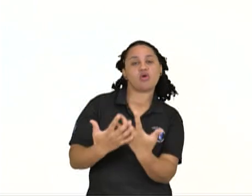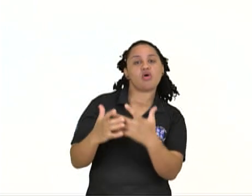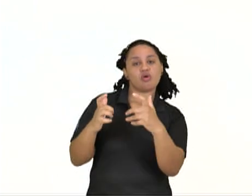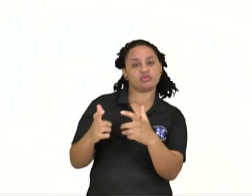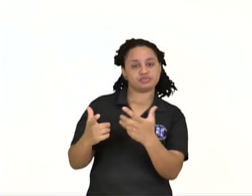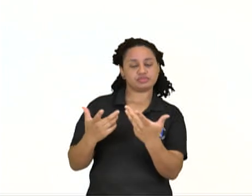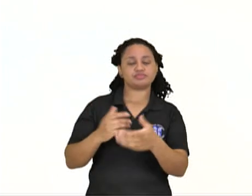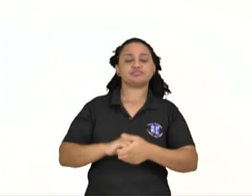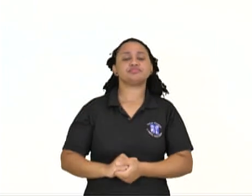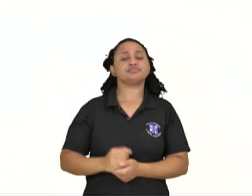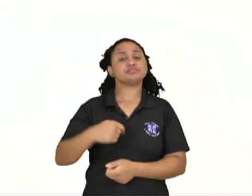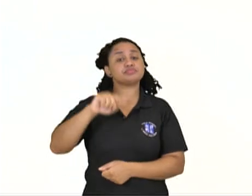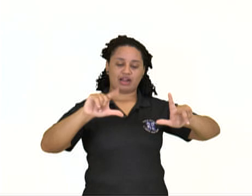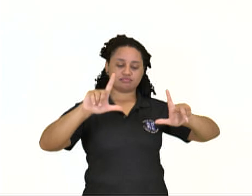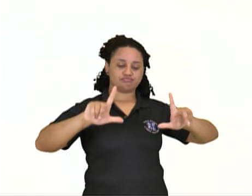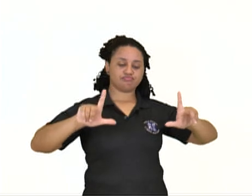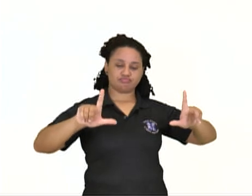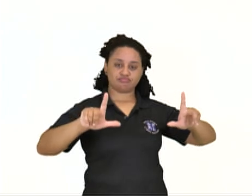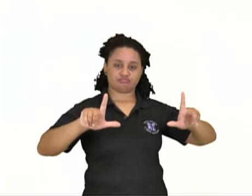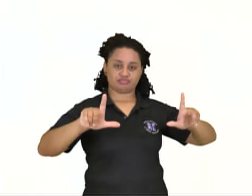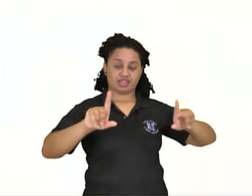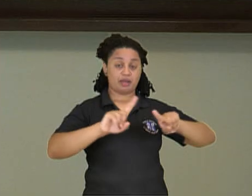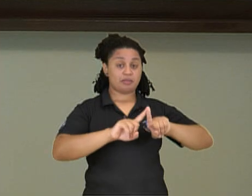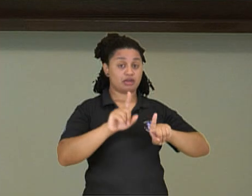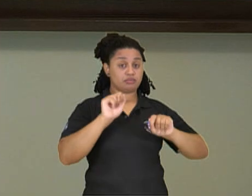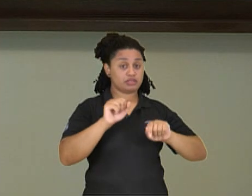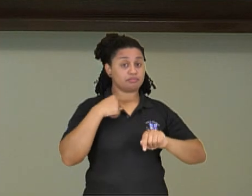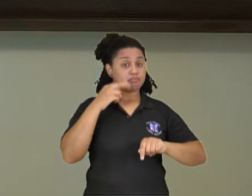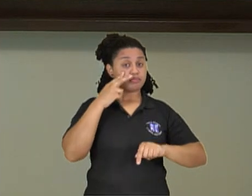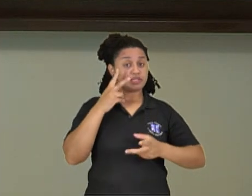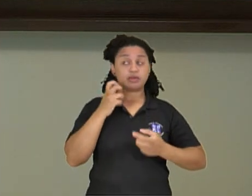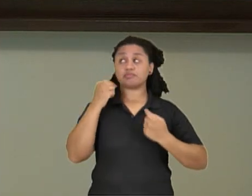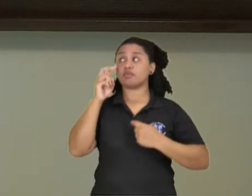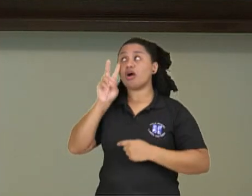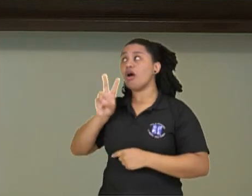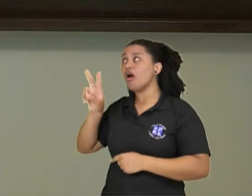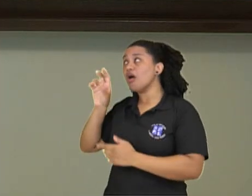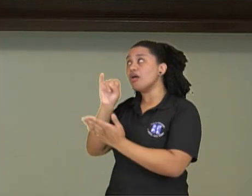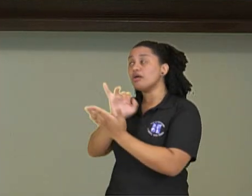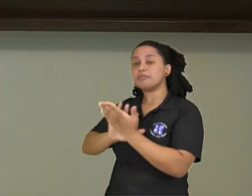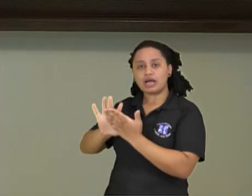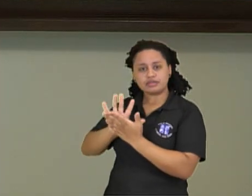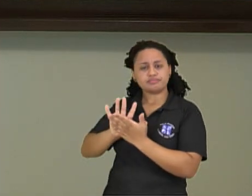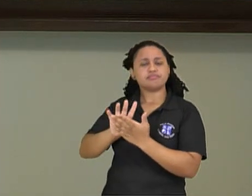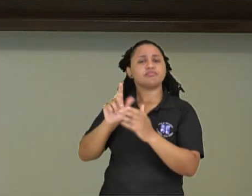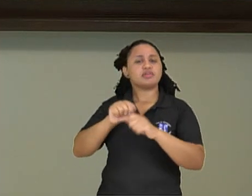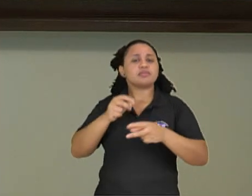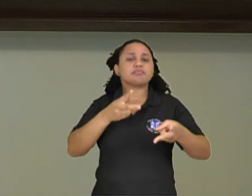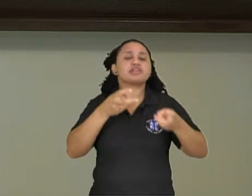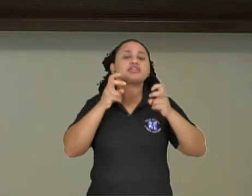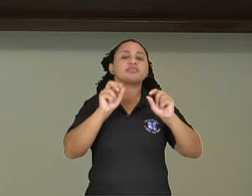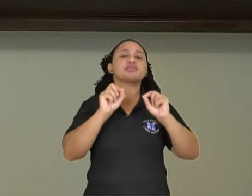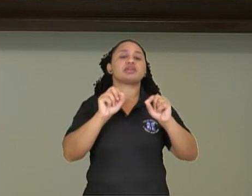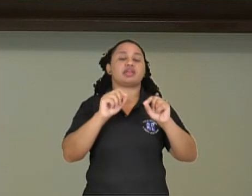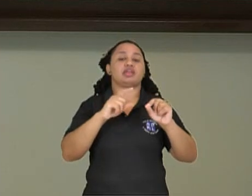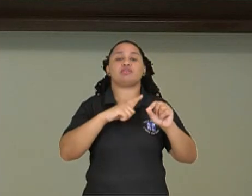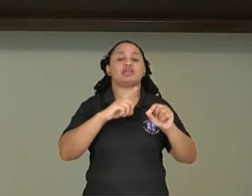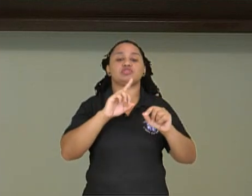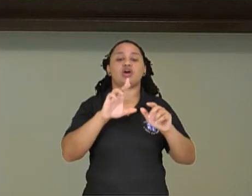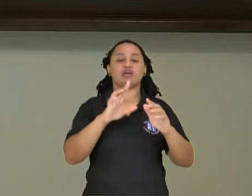se a arte é importante para a nossa vida. Como que ela aparece na nossa vida? Ela faz parte da vida do ser humano,